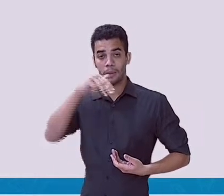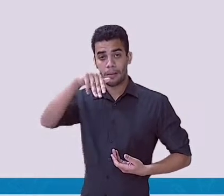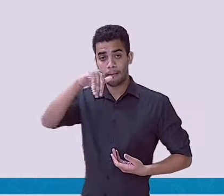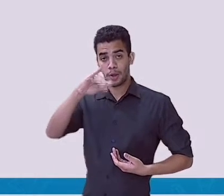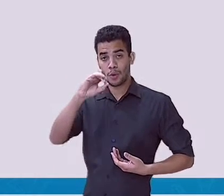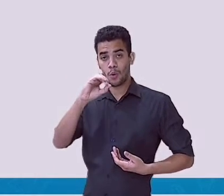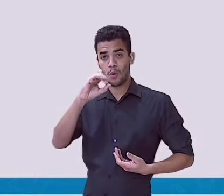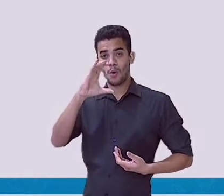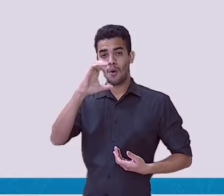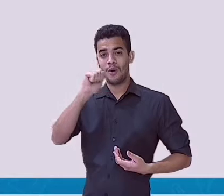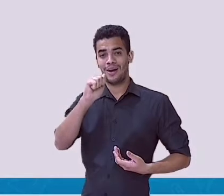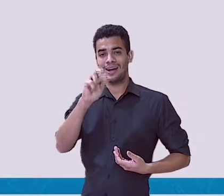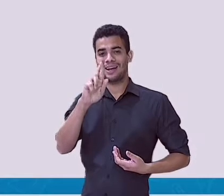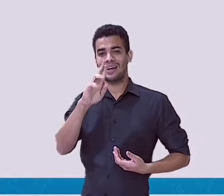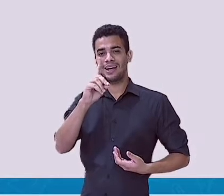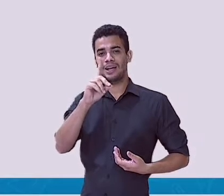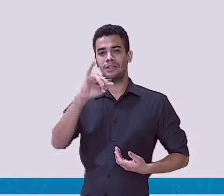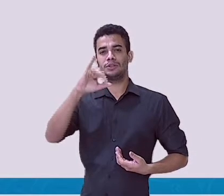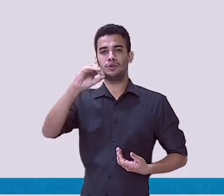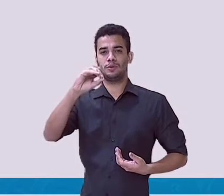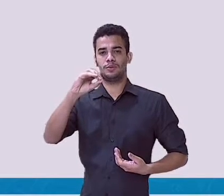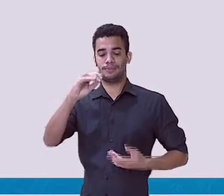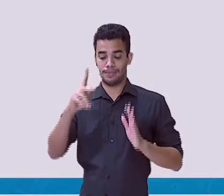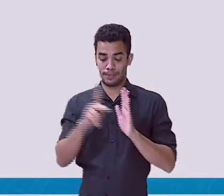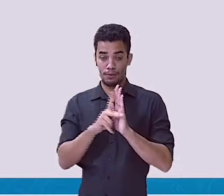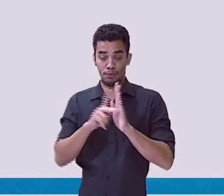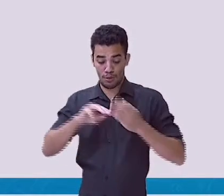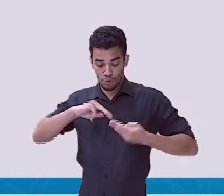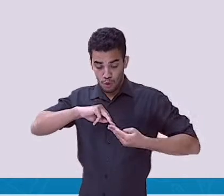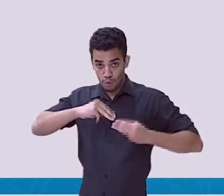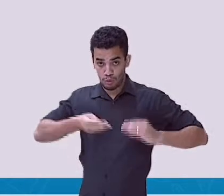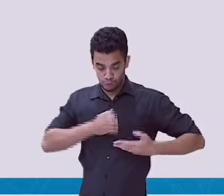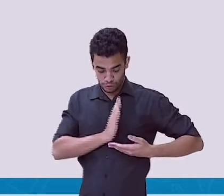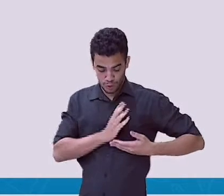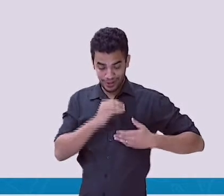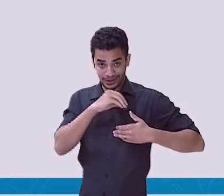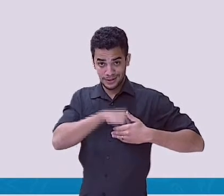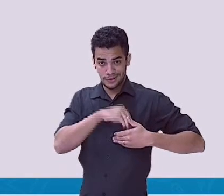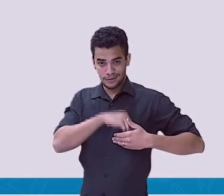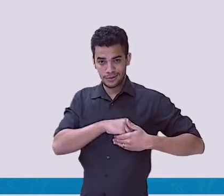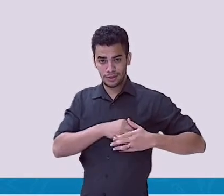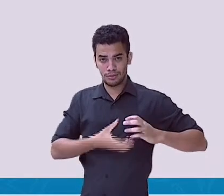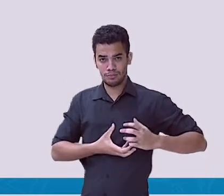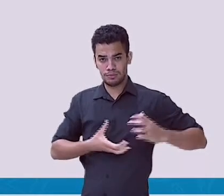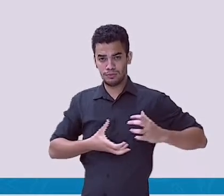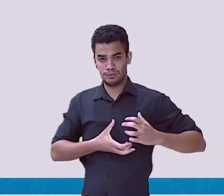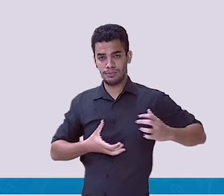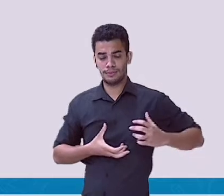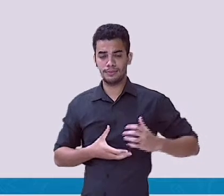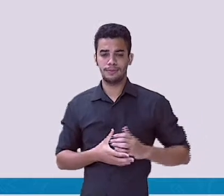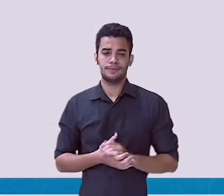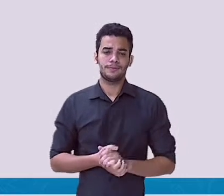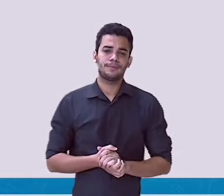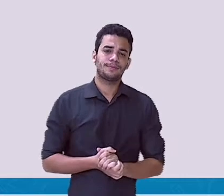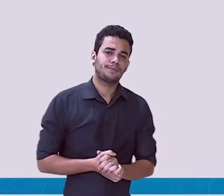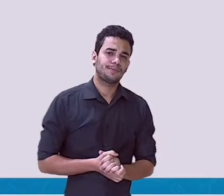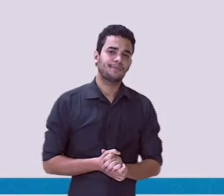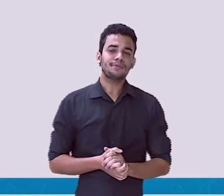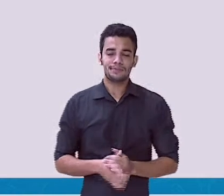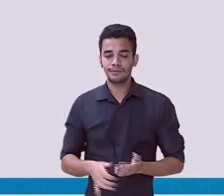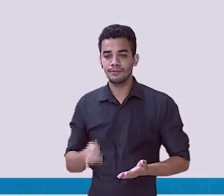Agora você já vai saber que está relacionado ao coração, né? Bom,